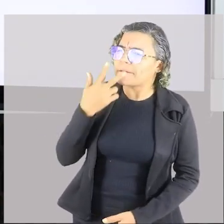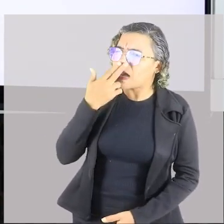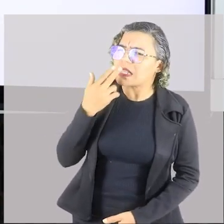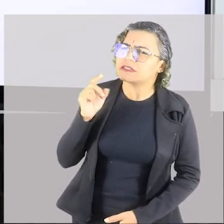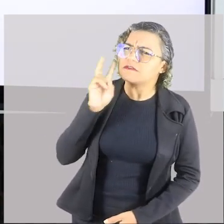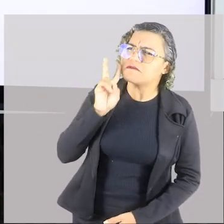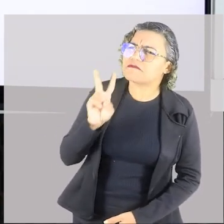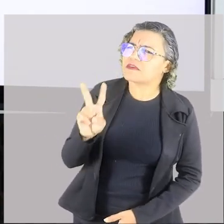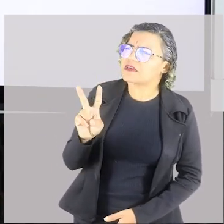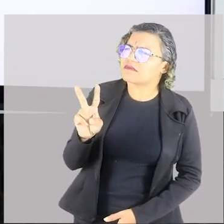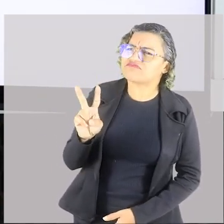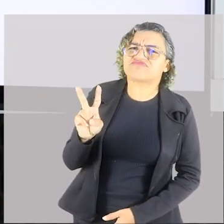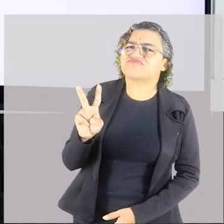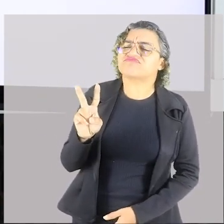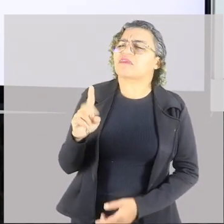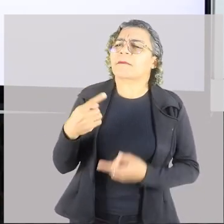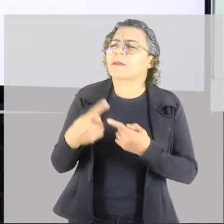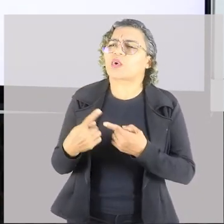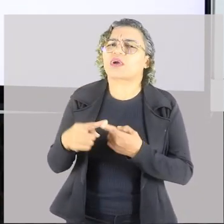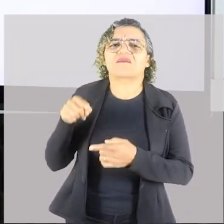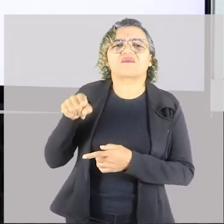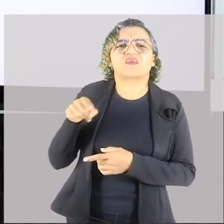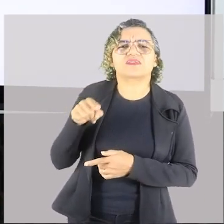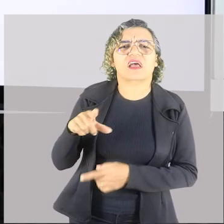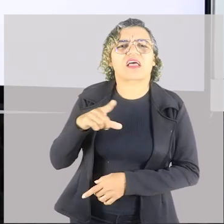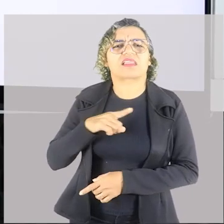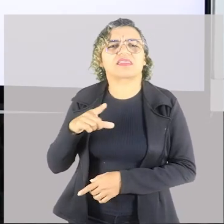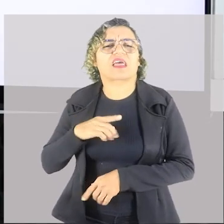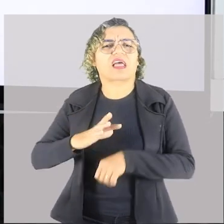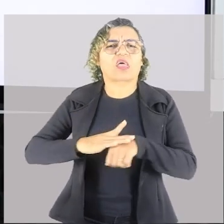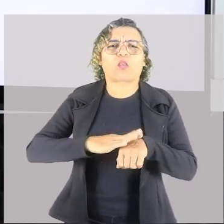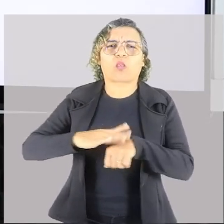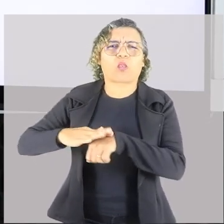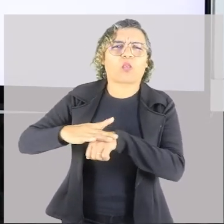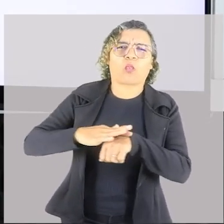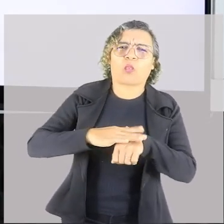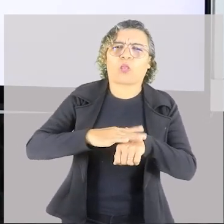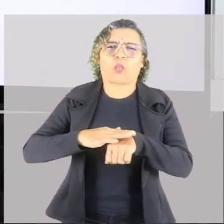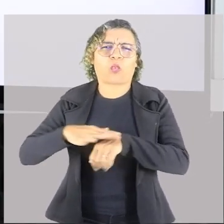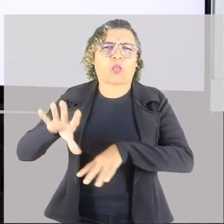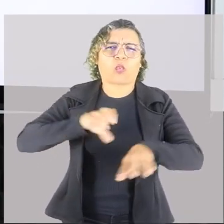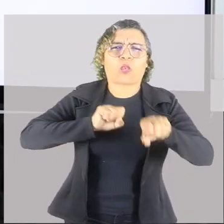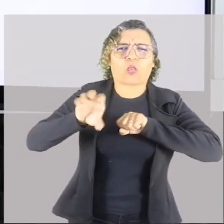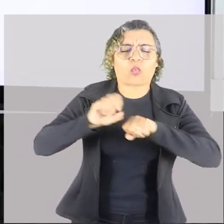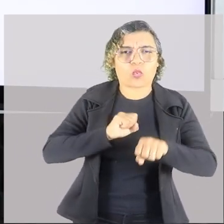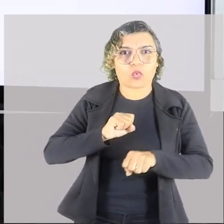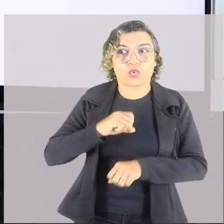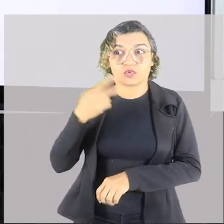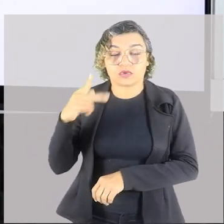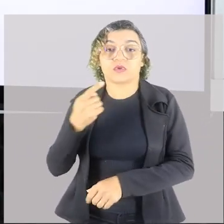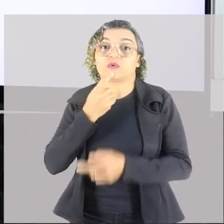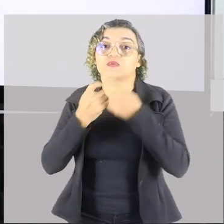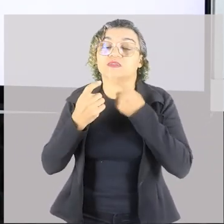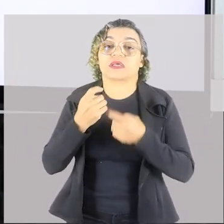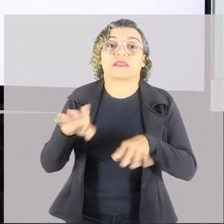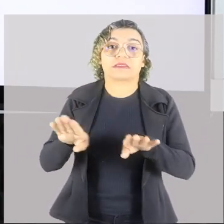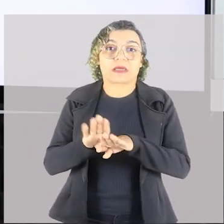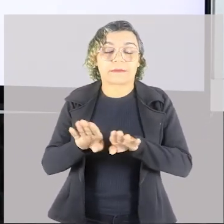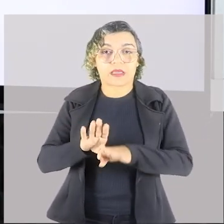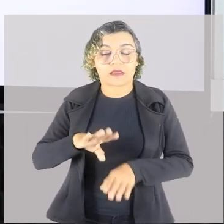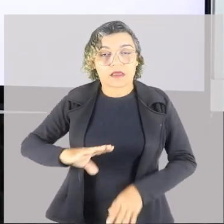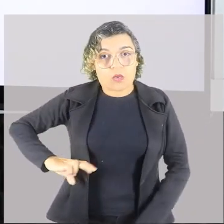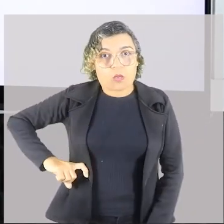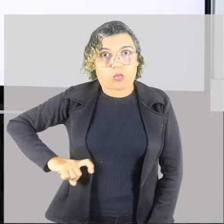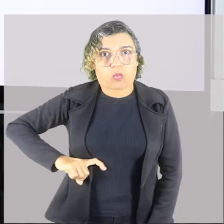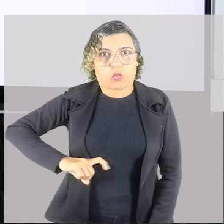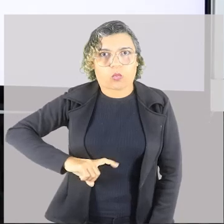meu caro Jeca, por motivo de doenças tremendas. Está provado que tens no sangue e nas tripas todo